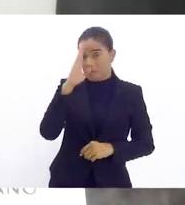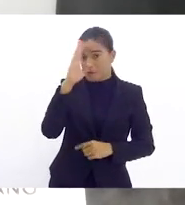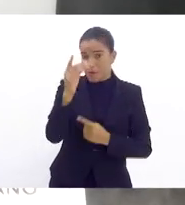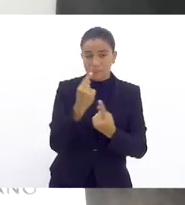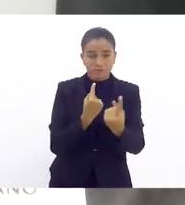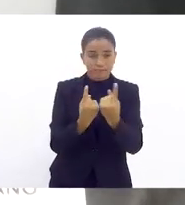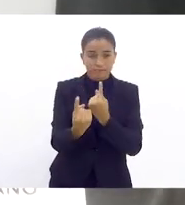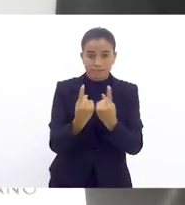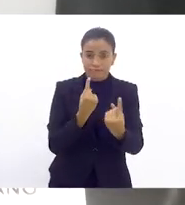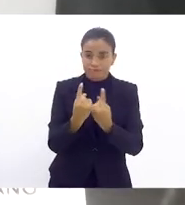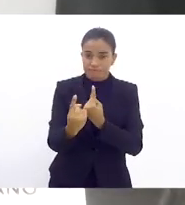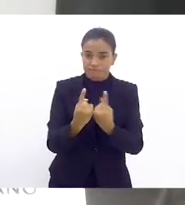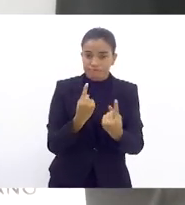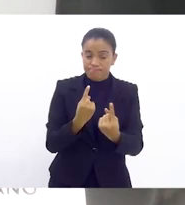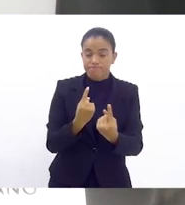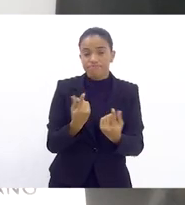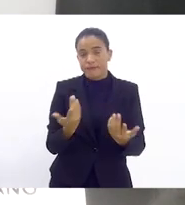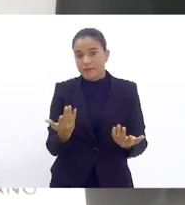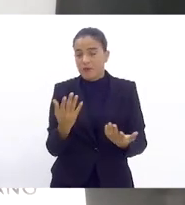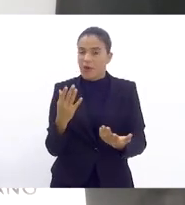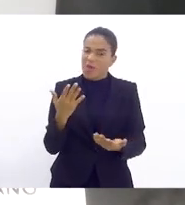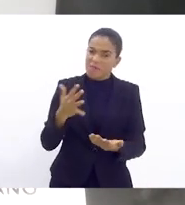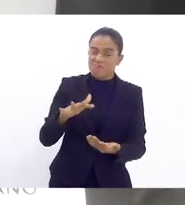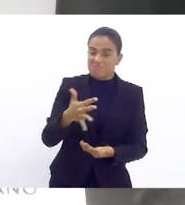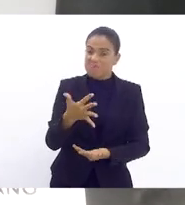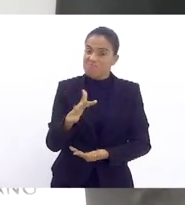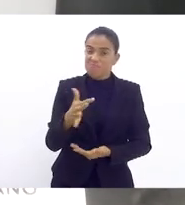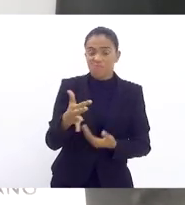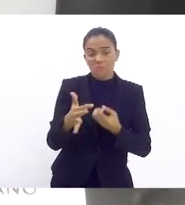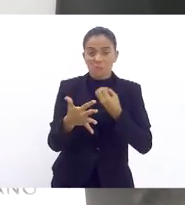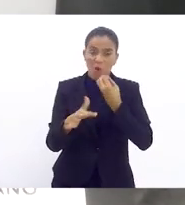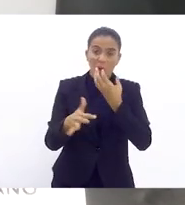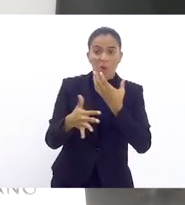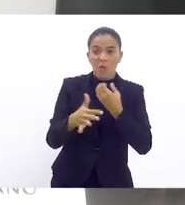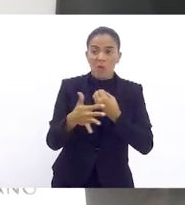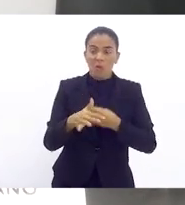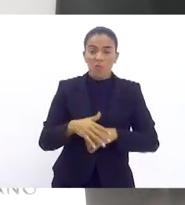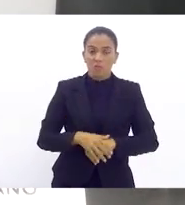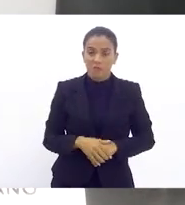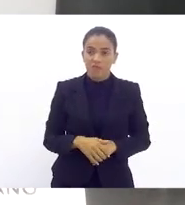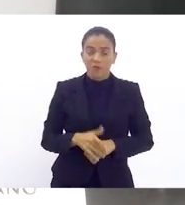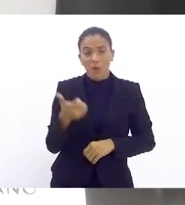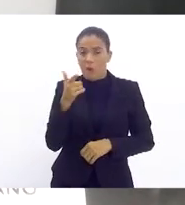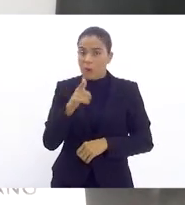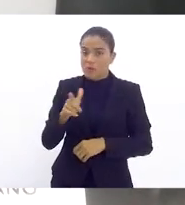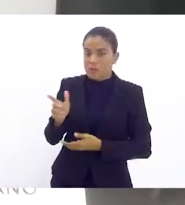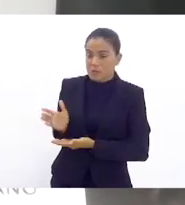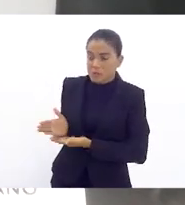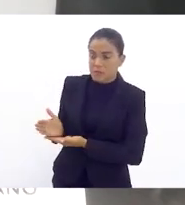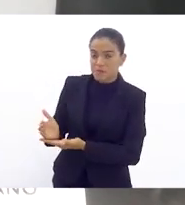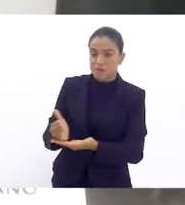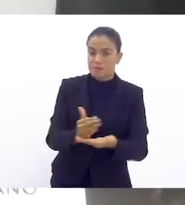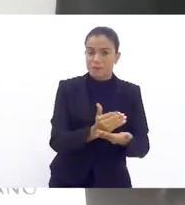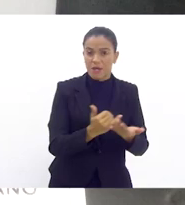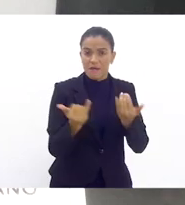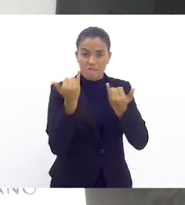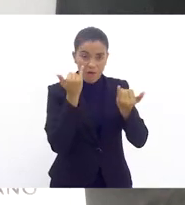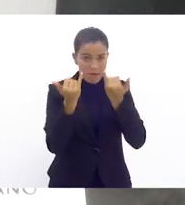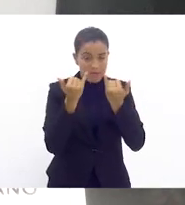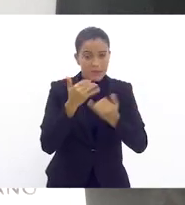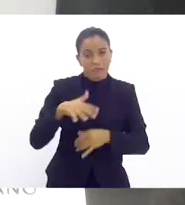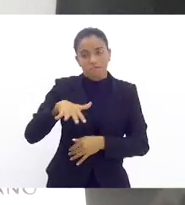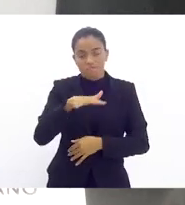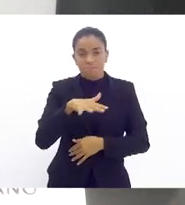E foi bem razoável, né, o número de amostras. Então, deu para a gente ter uma ideia da